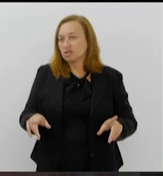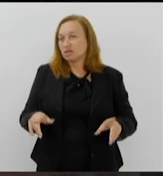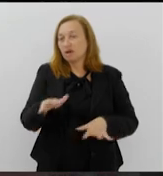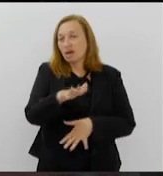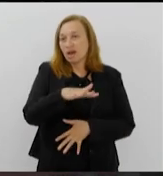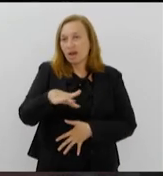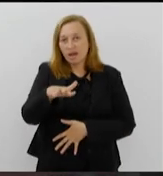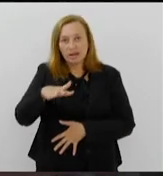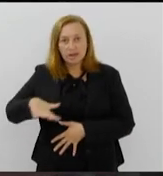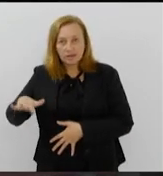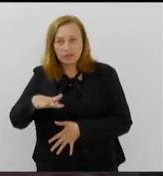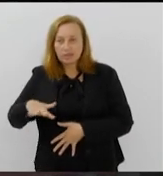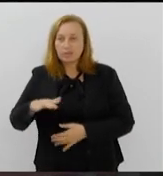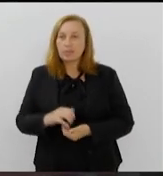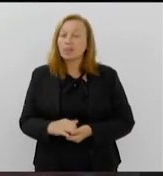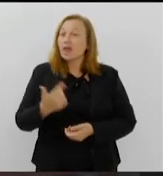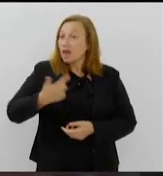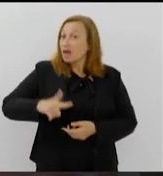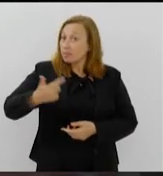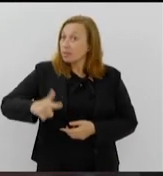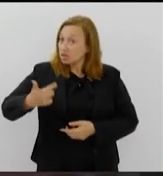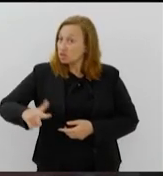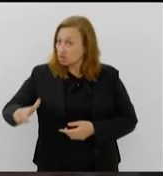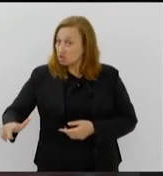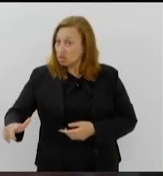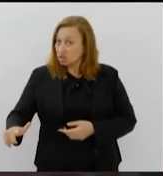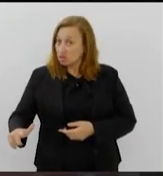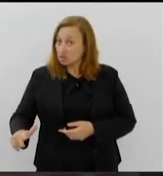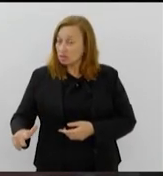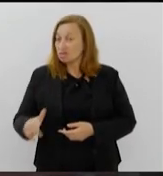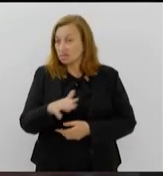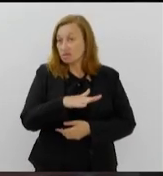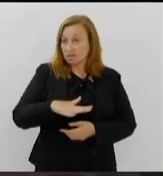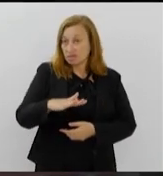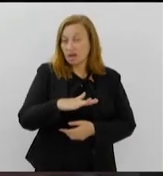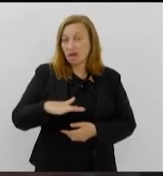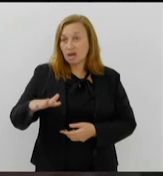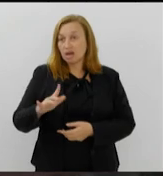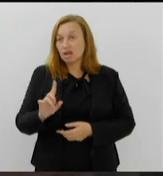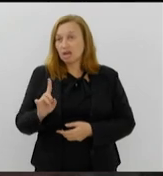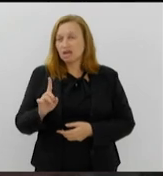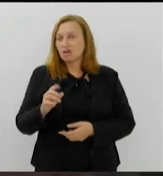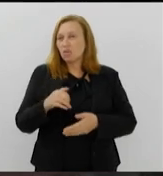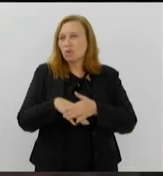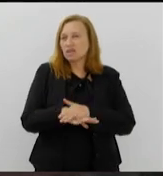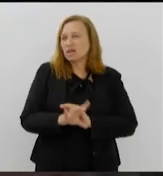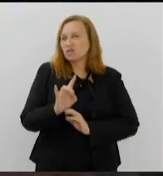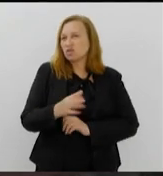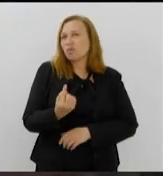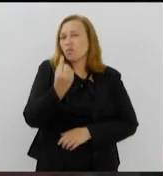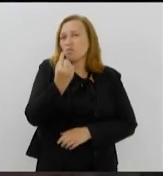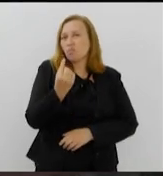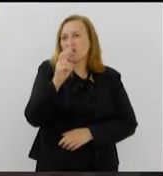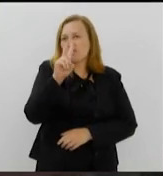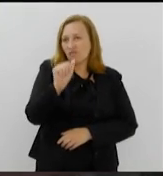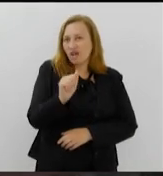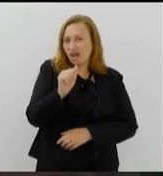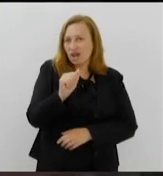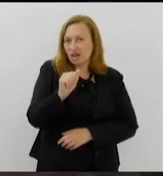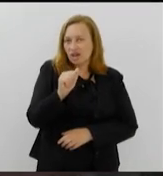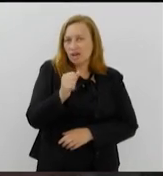especialidades, inclusive repetindo essas especialidades. Ele não reservava apenas uma vaga para uma